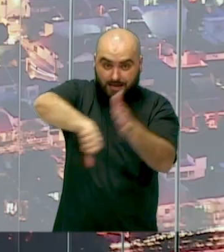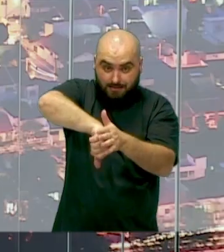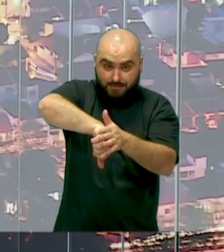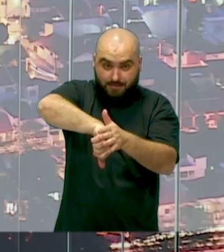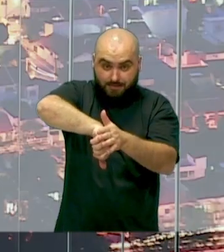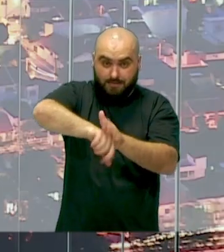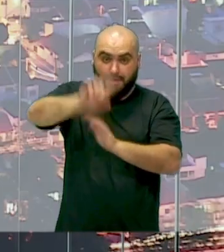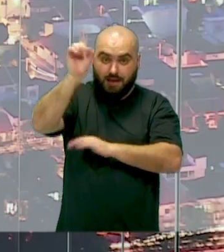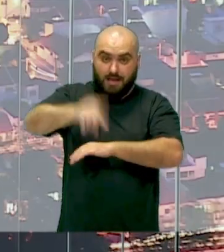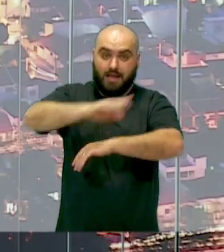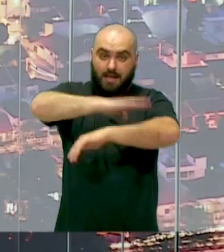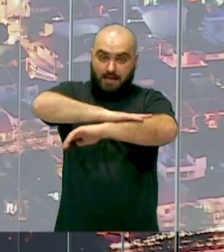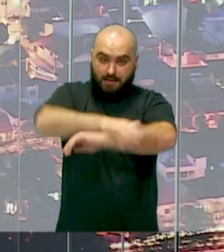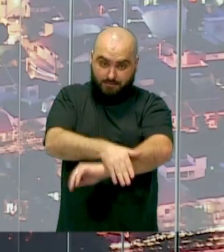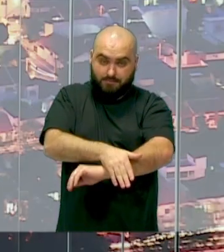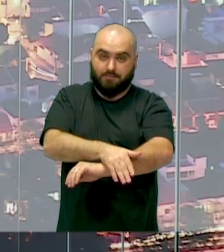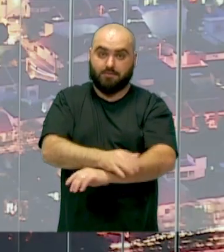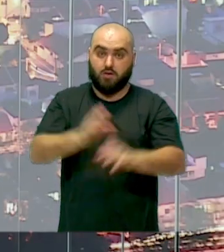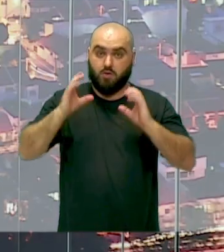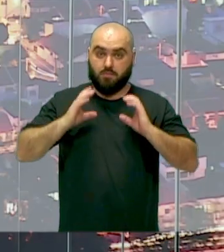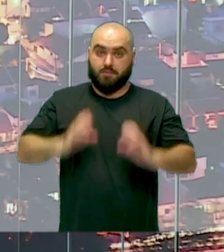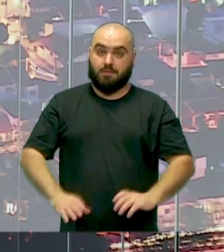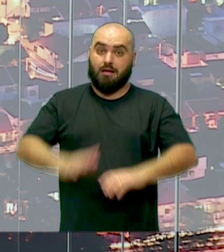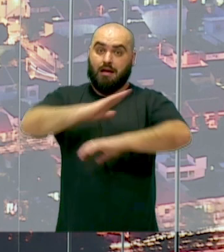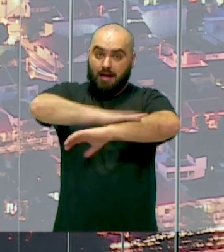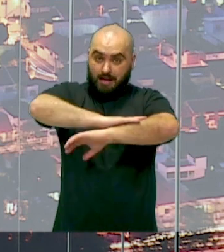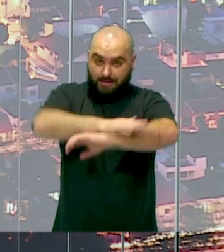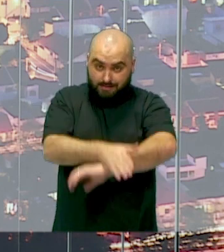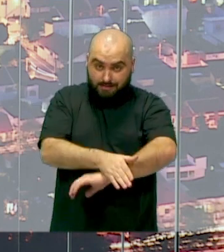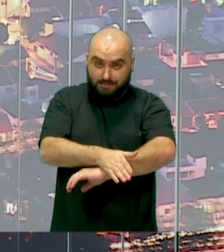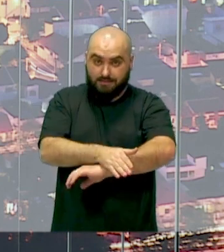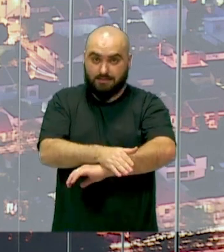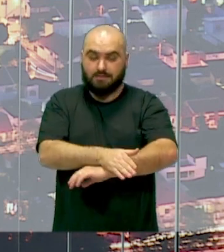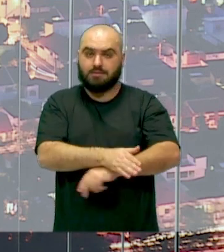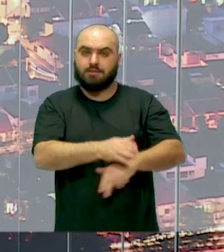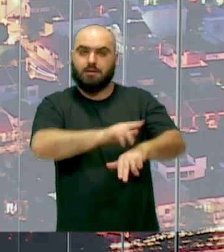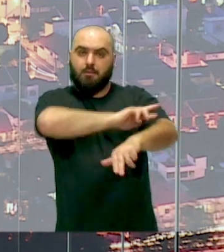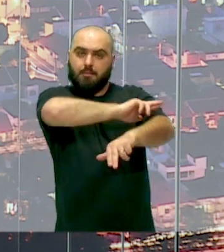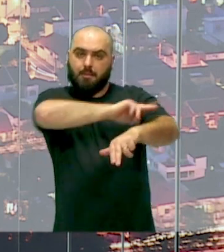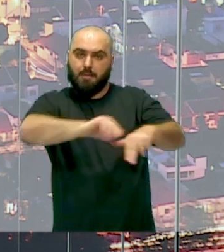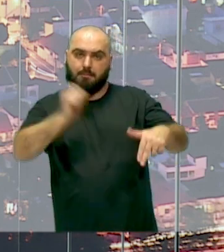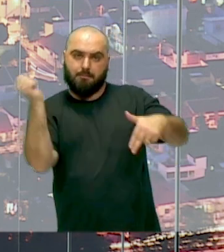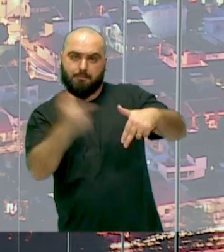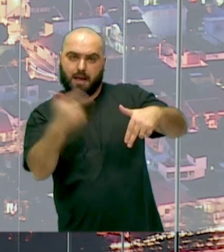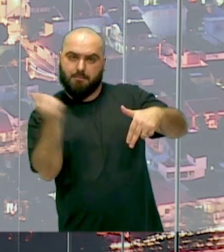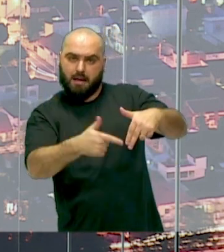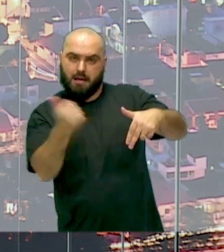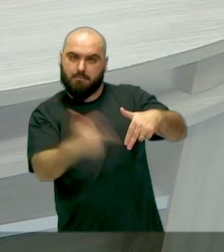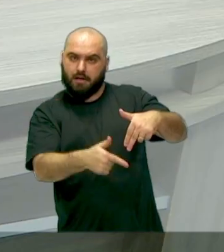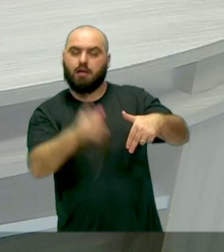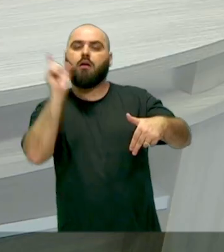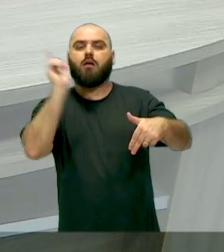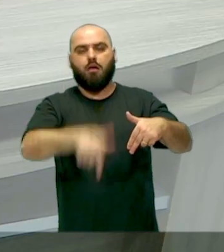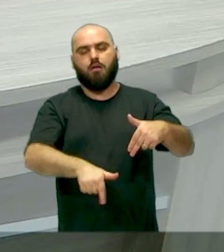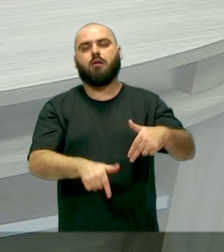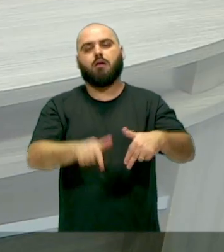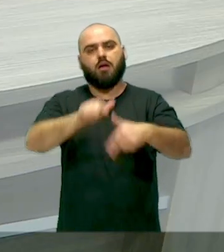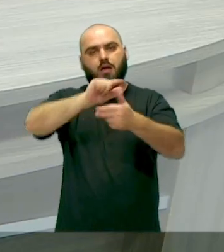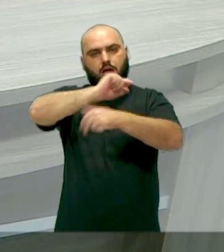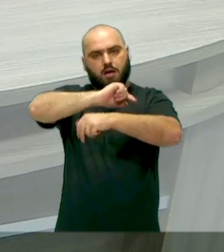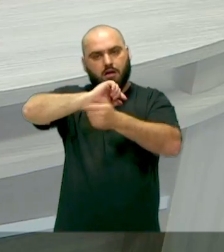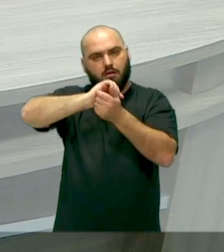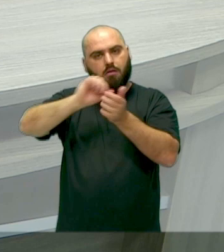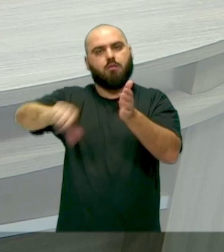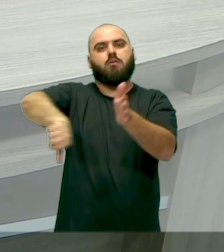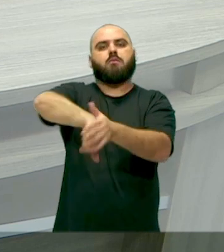crime. Comportamentos racistas, de injúrias raciais, são crimes.